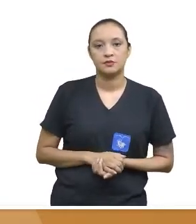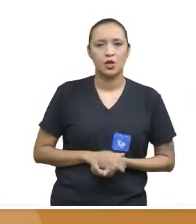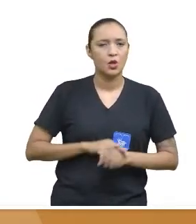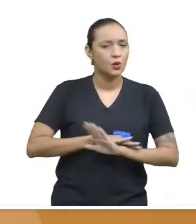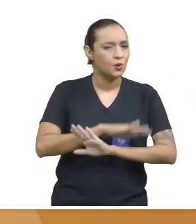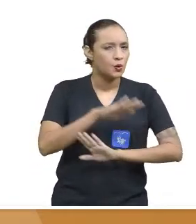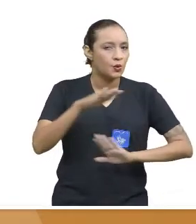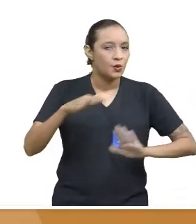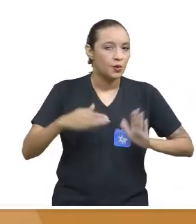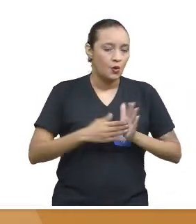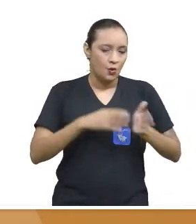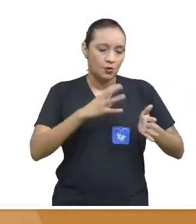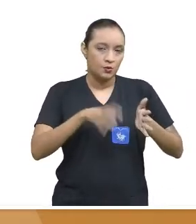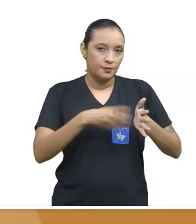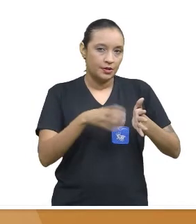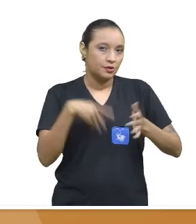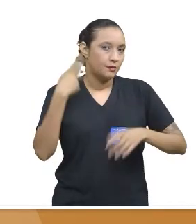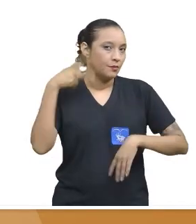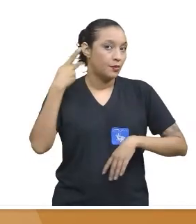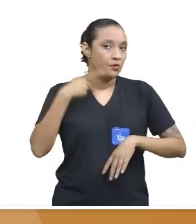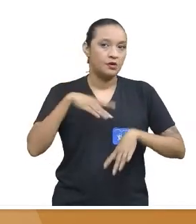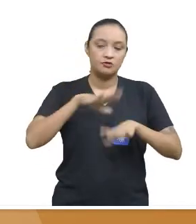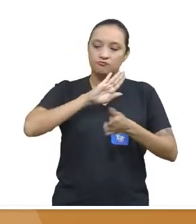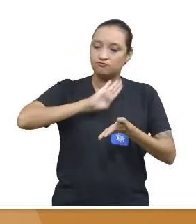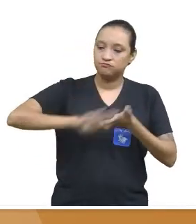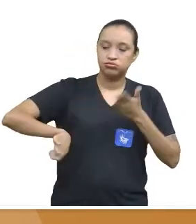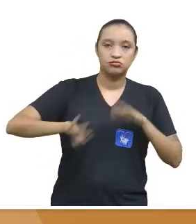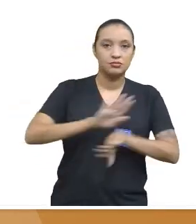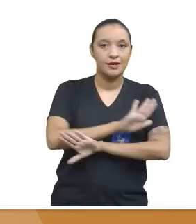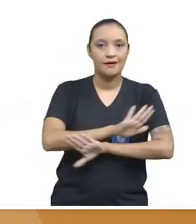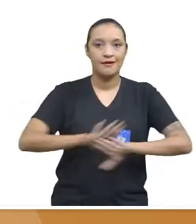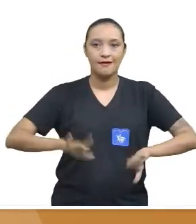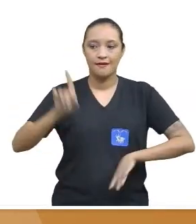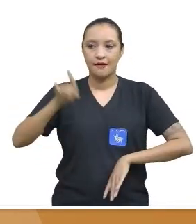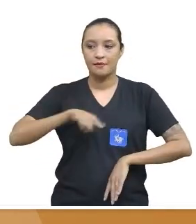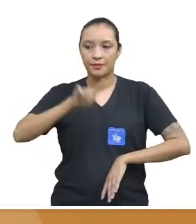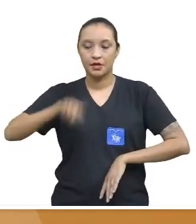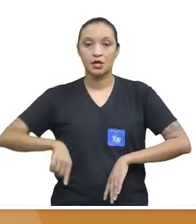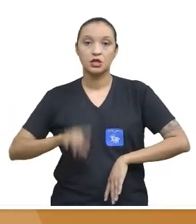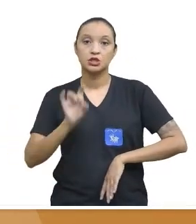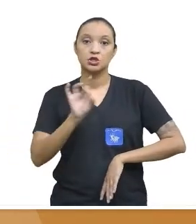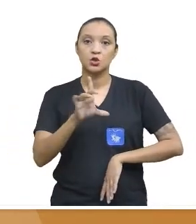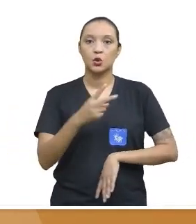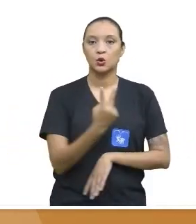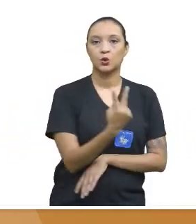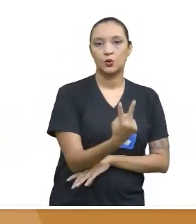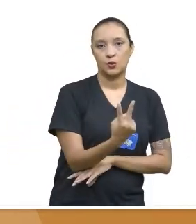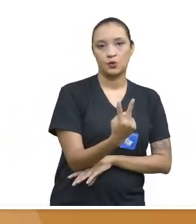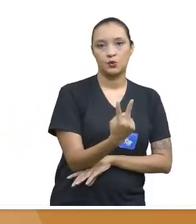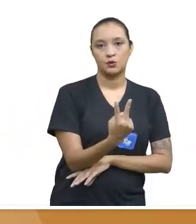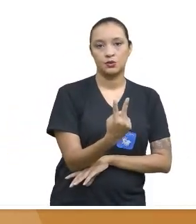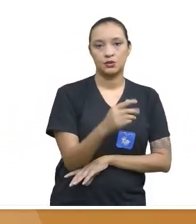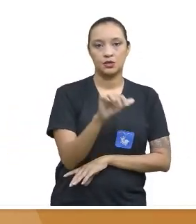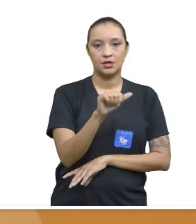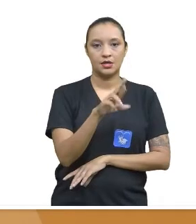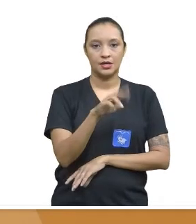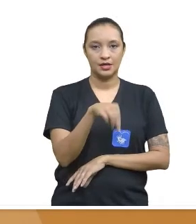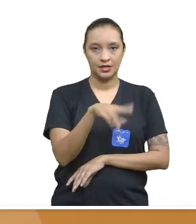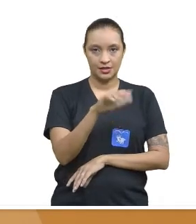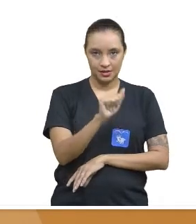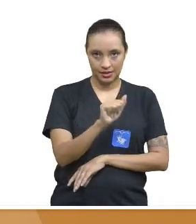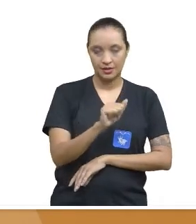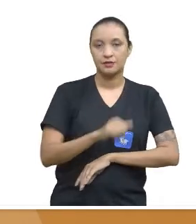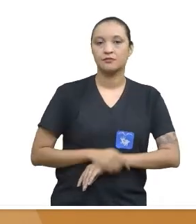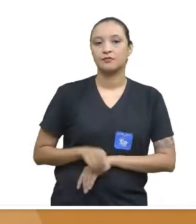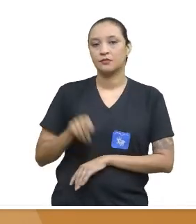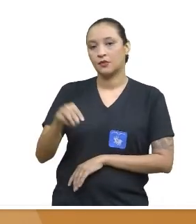partidos políticos, se tornarão ilegais e apenas 2 podem ser considerados legais. A Arena, que seria a situação,